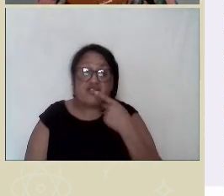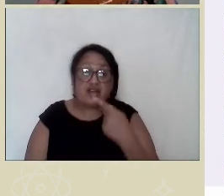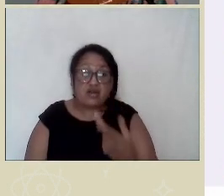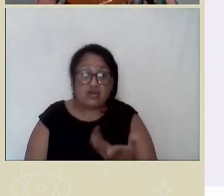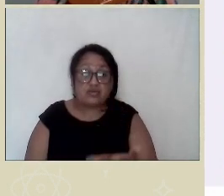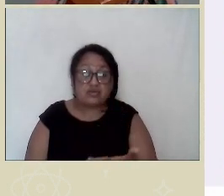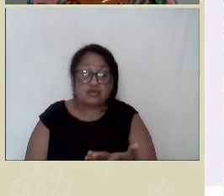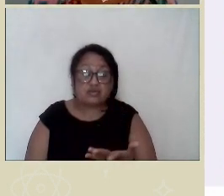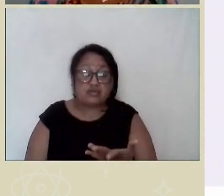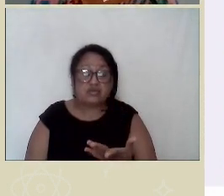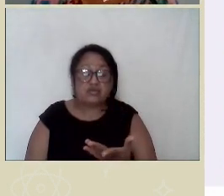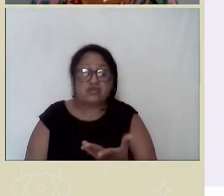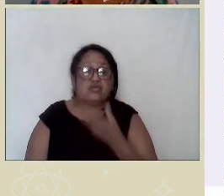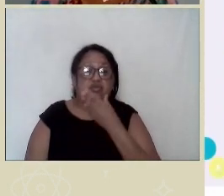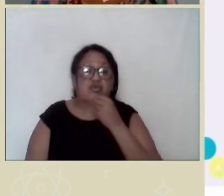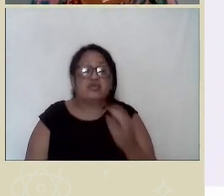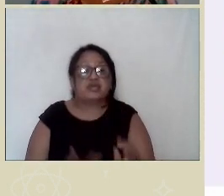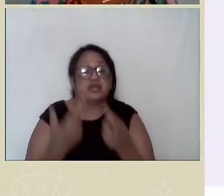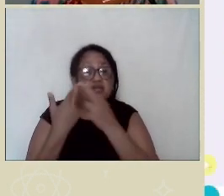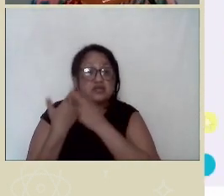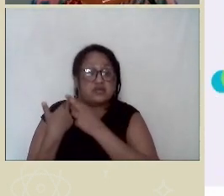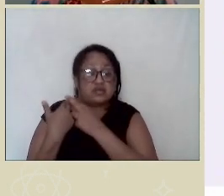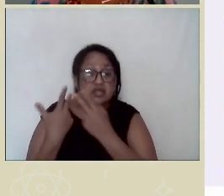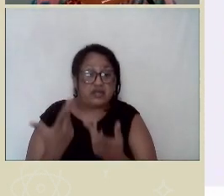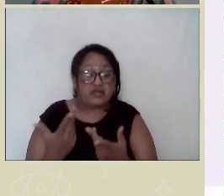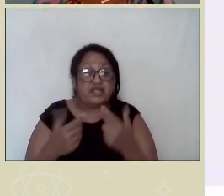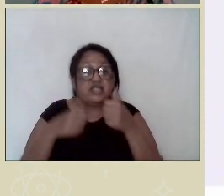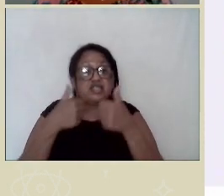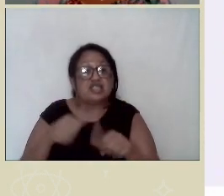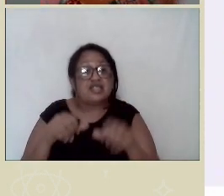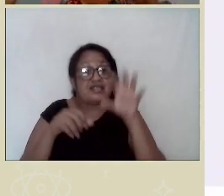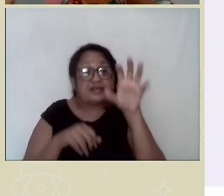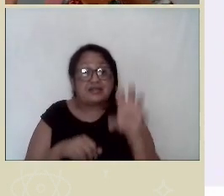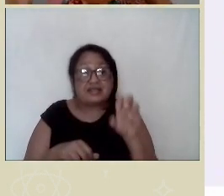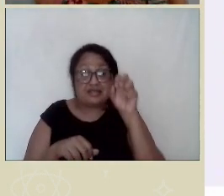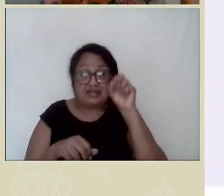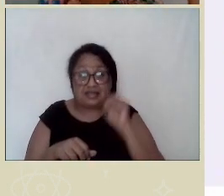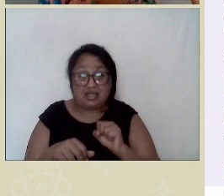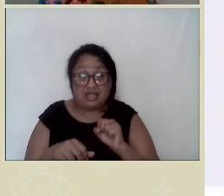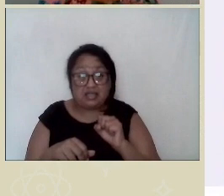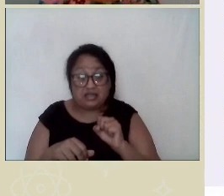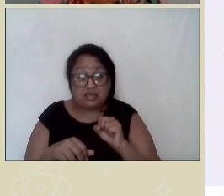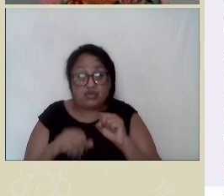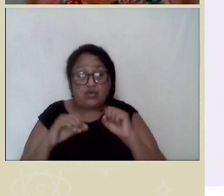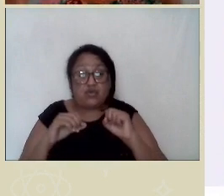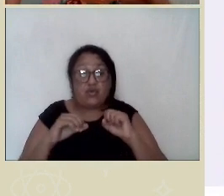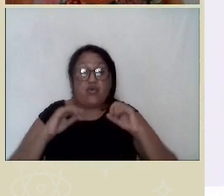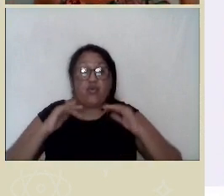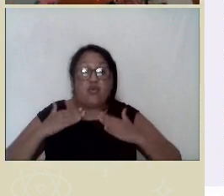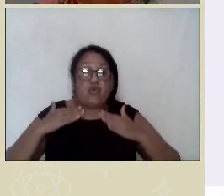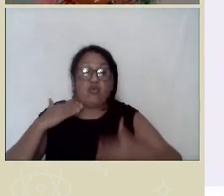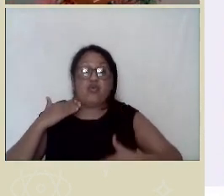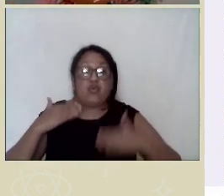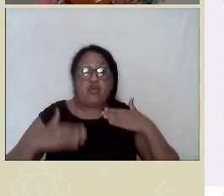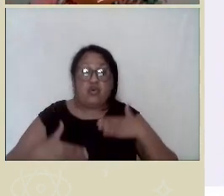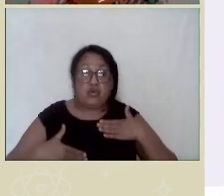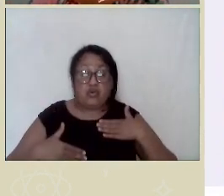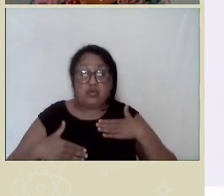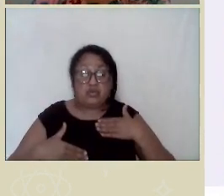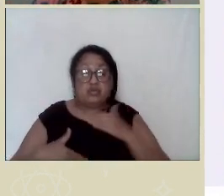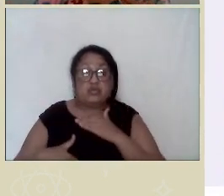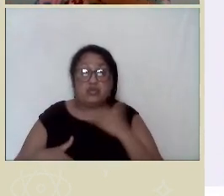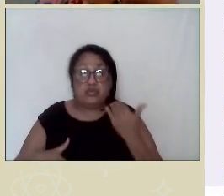expedições do Nepal estão sendo retirados os restos na ladeira tibetana da montanha do lado tibetano da